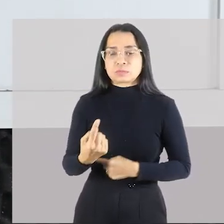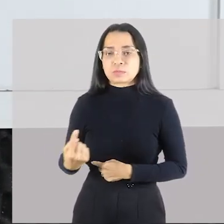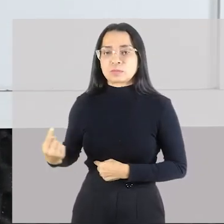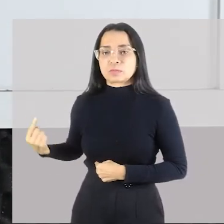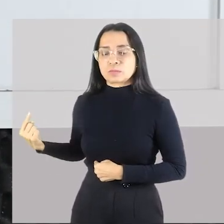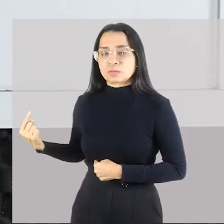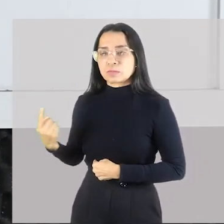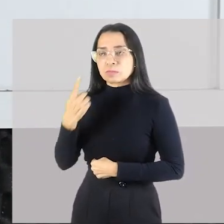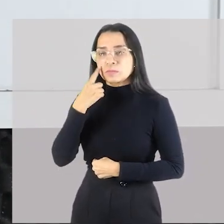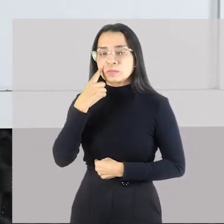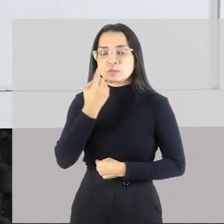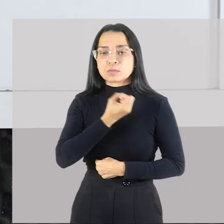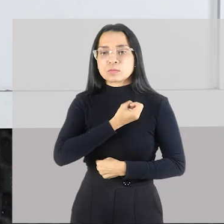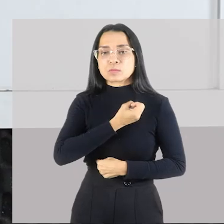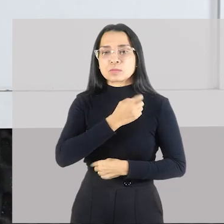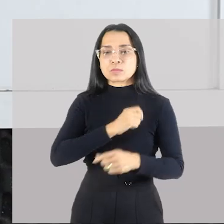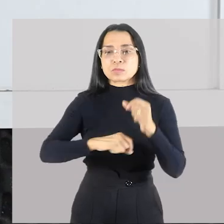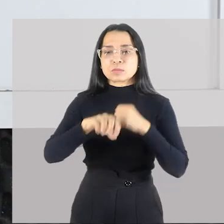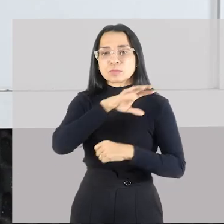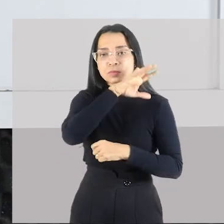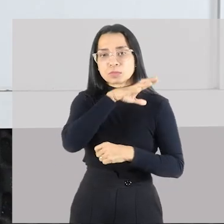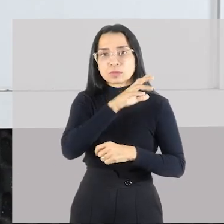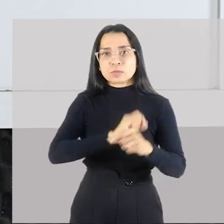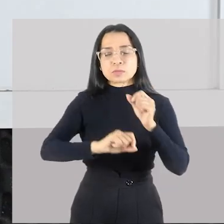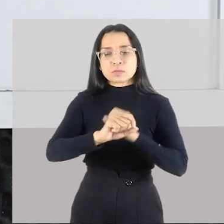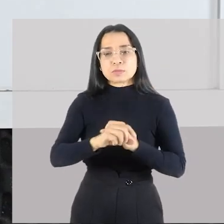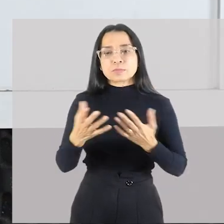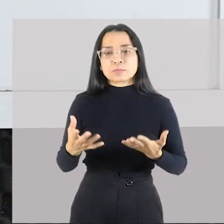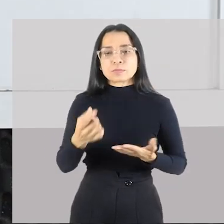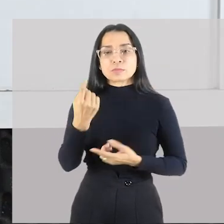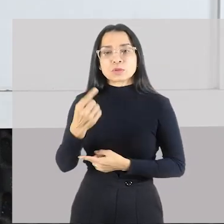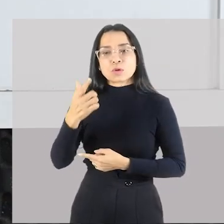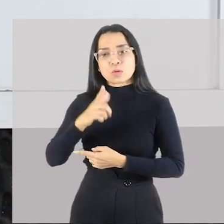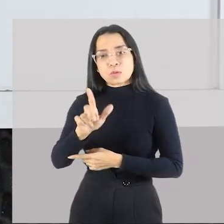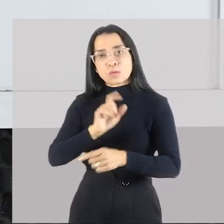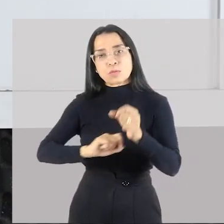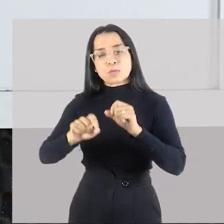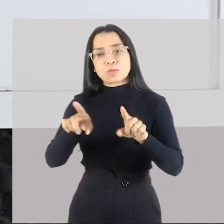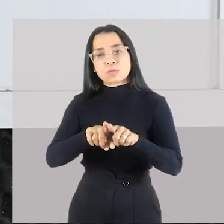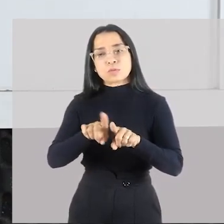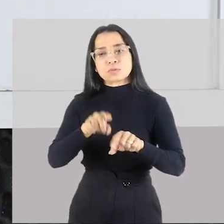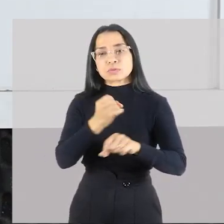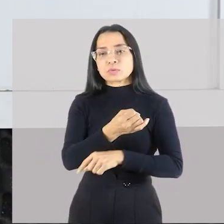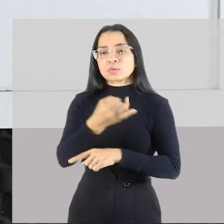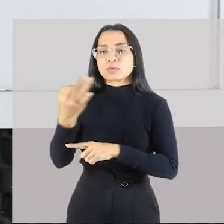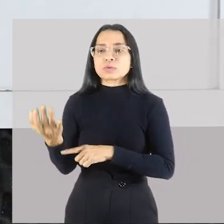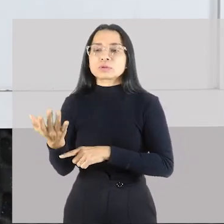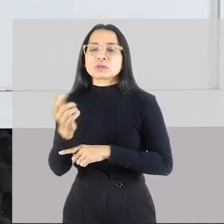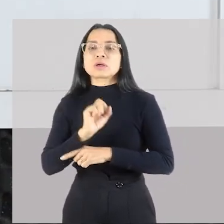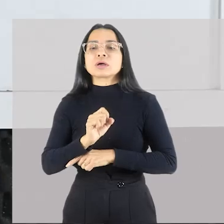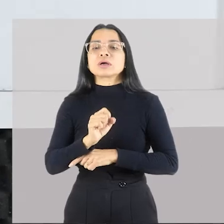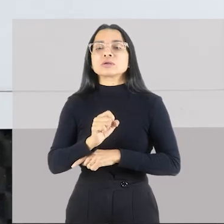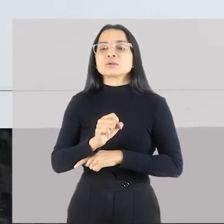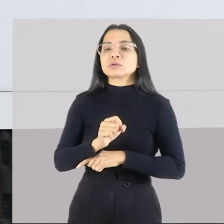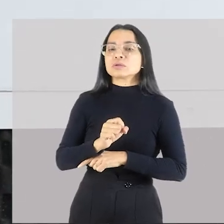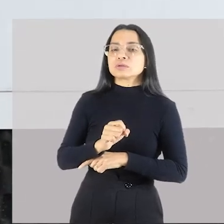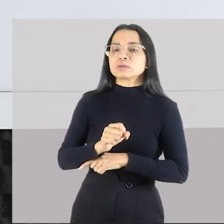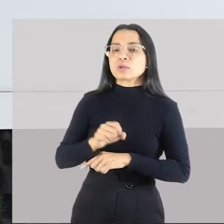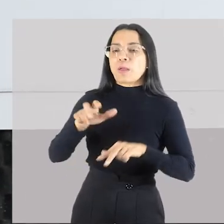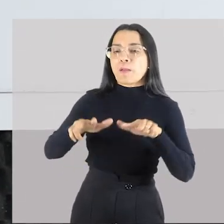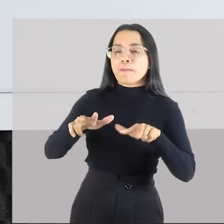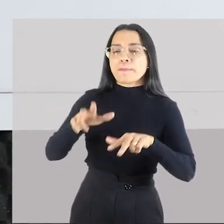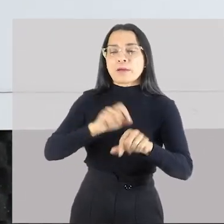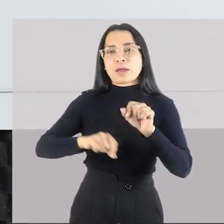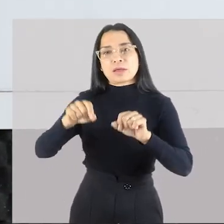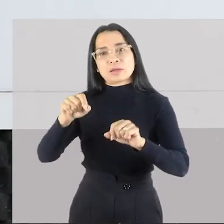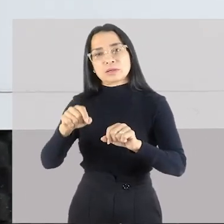em consideração o número de animais, ou o número de cabeças, e outra em relação à quantidade de pés. Tá?